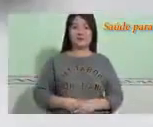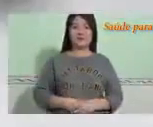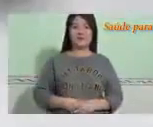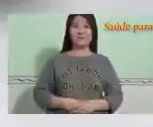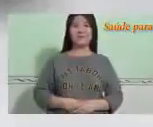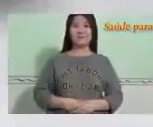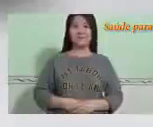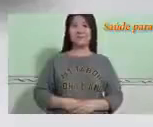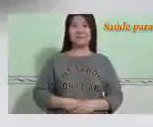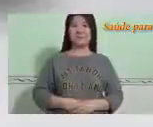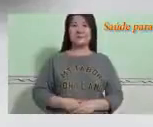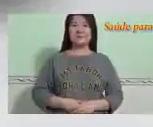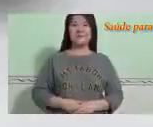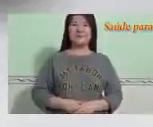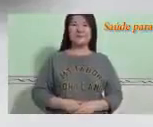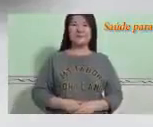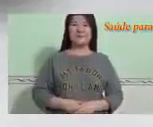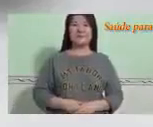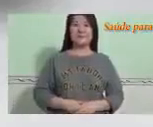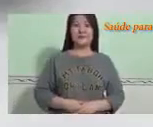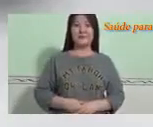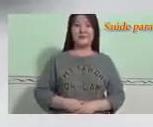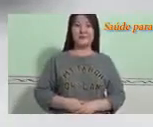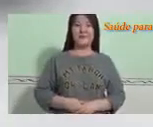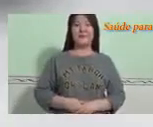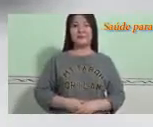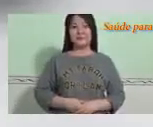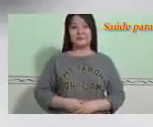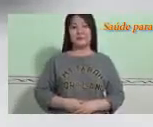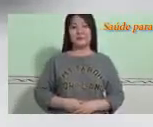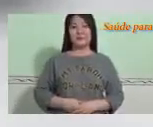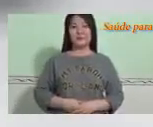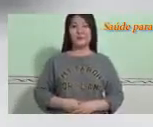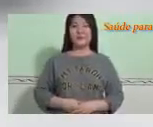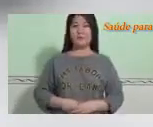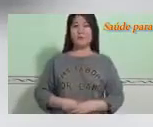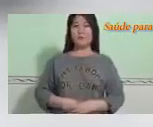PODEMEXPERIMNTAR, caminhar um pouco ou andar de bicicleta, vírgula, antes do jantar, vírgula, por exemplo.